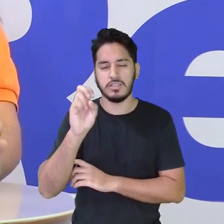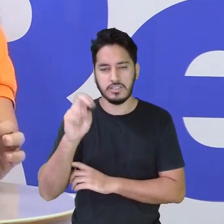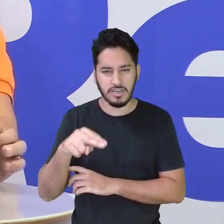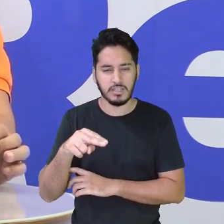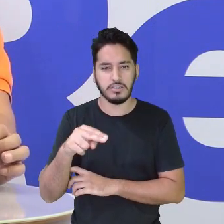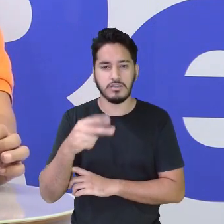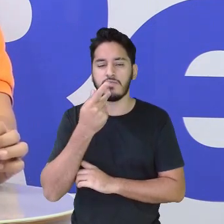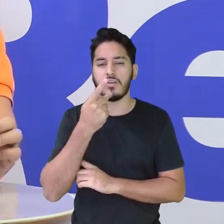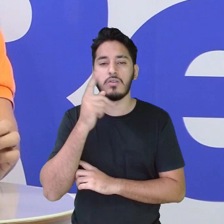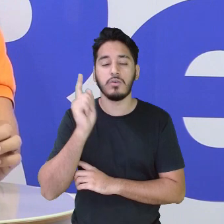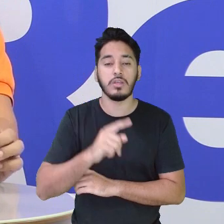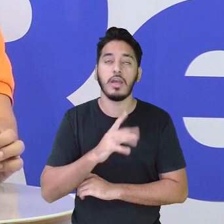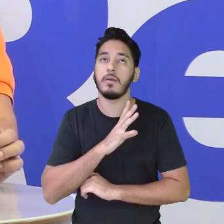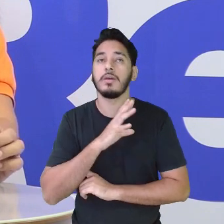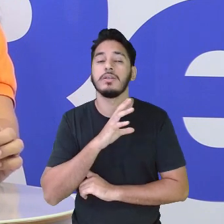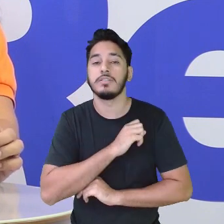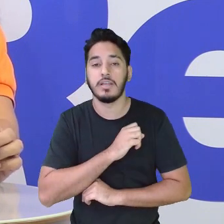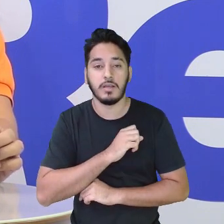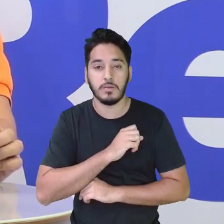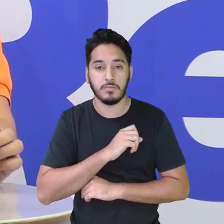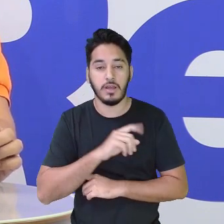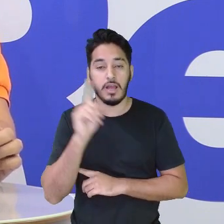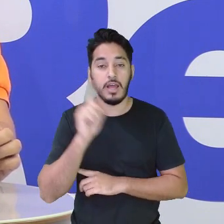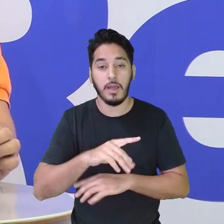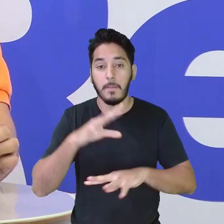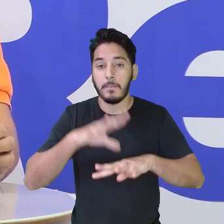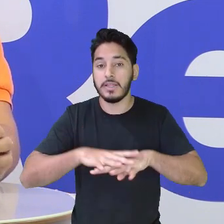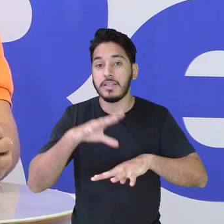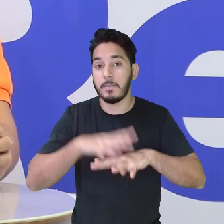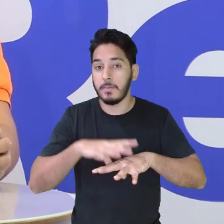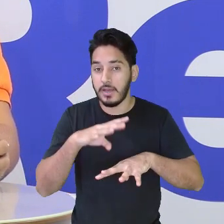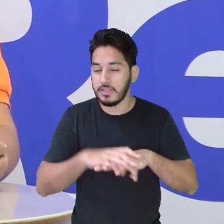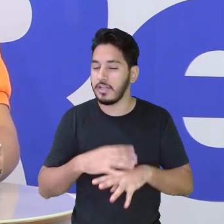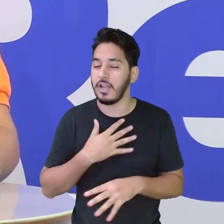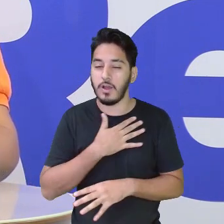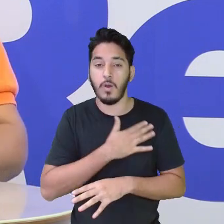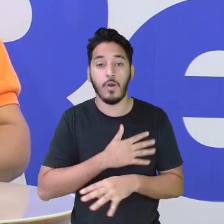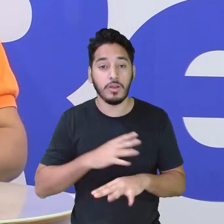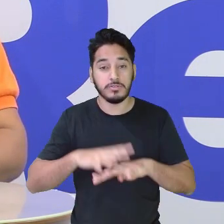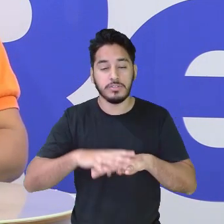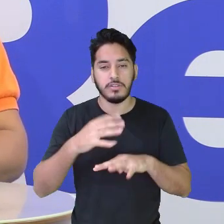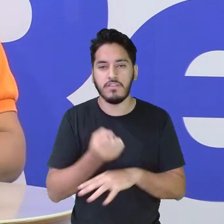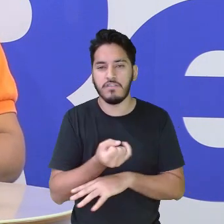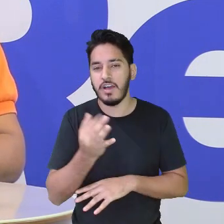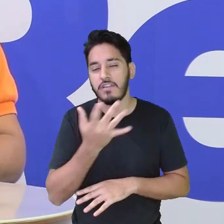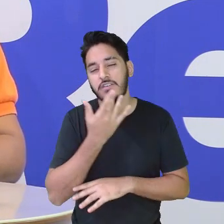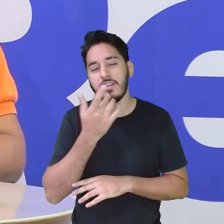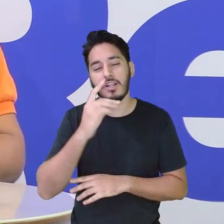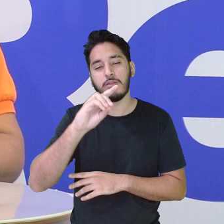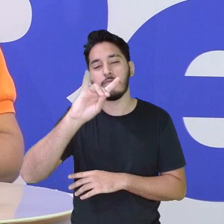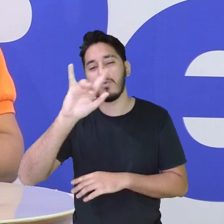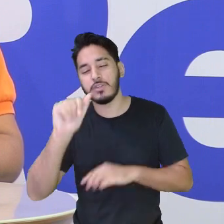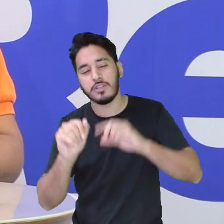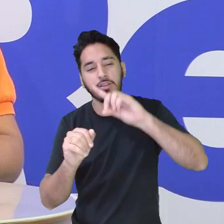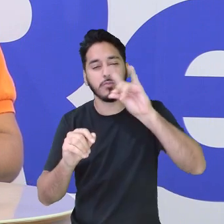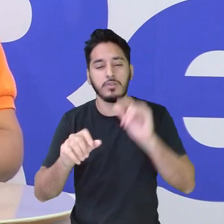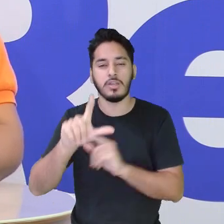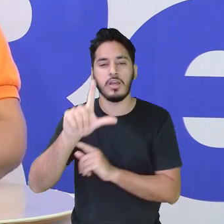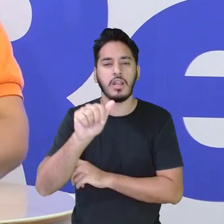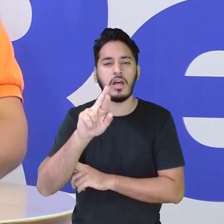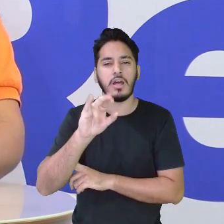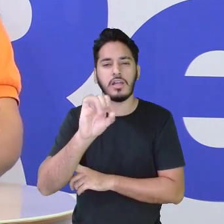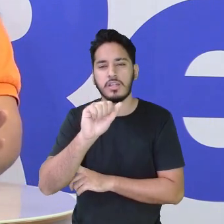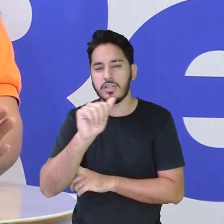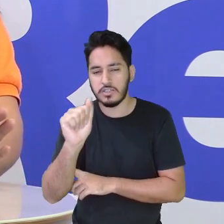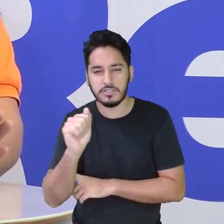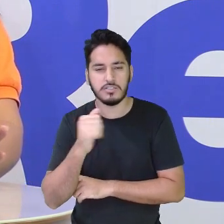disse que a matéria preferida dela é matemática, não é? Muitos aqui dando um bom dia para a senhora Larissa. Bom dia.